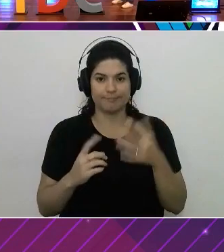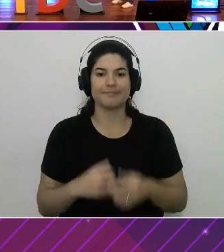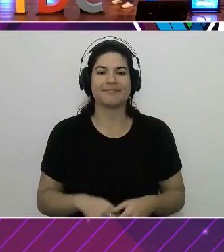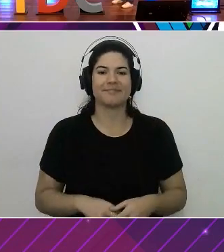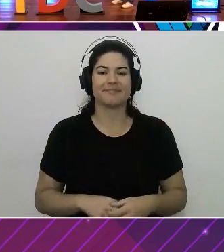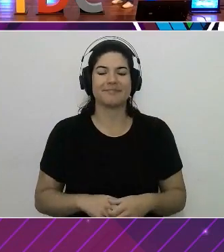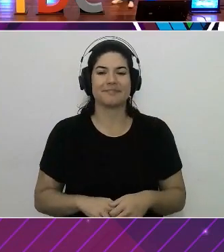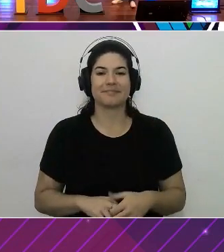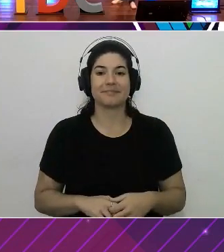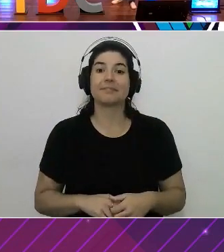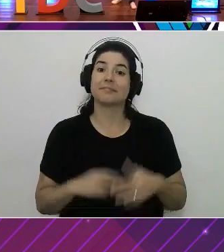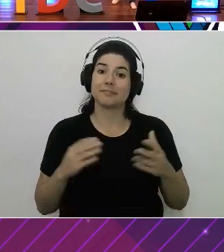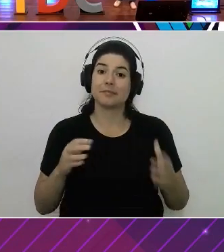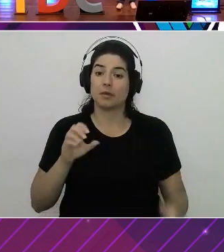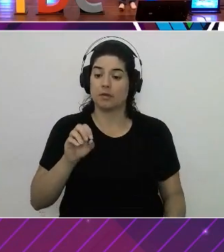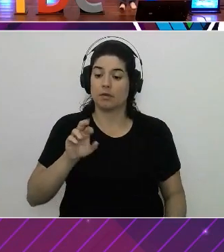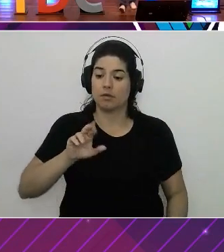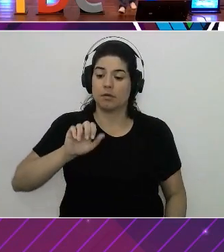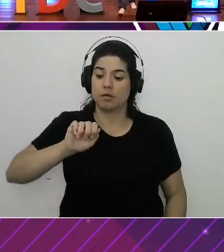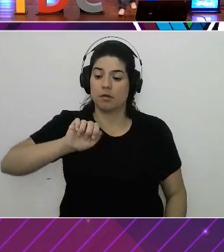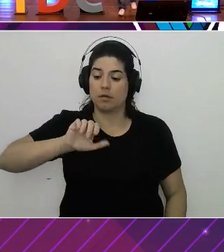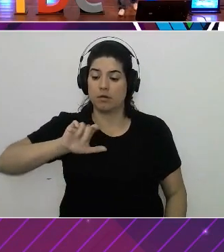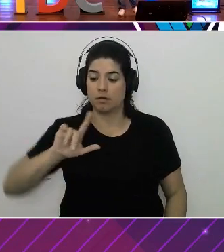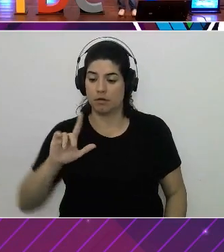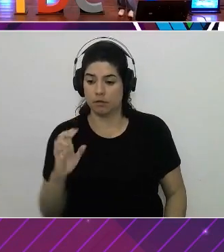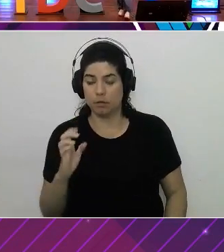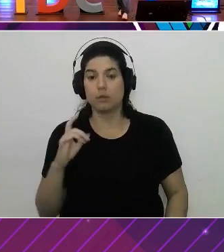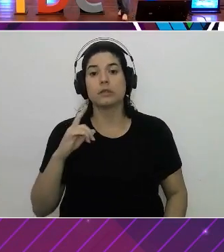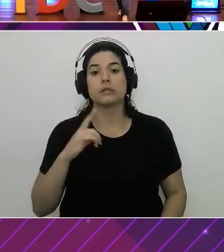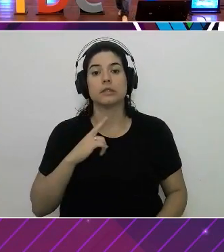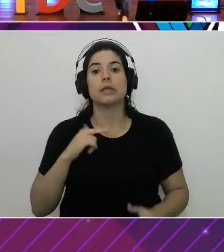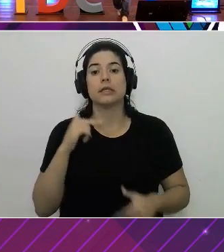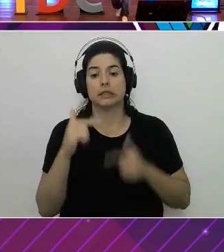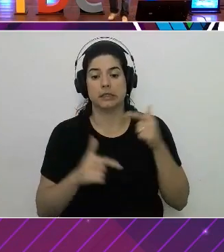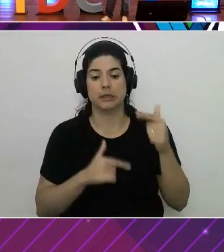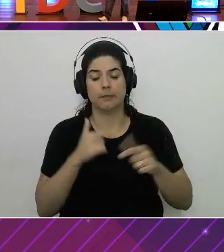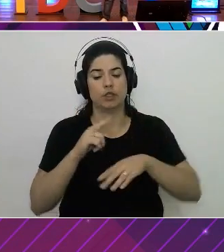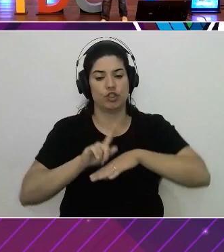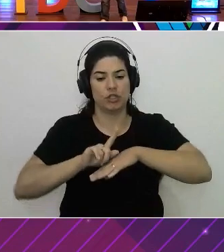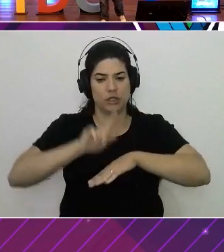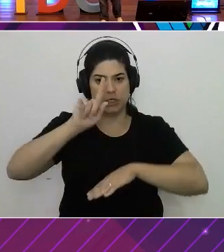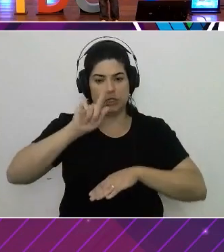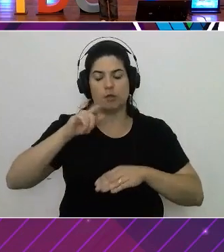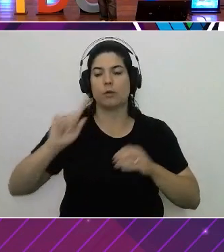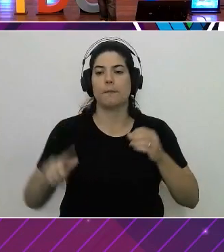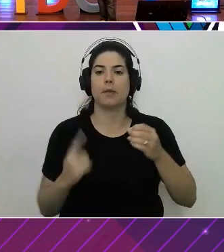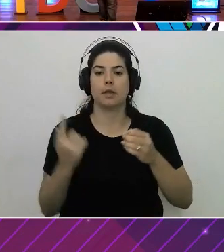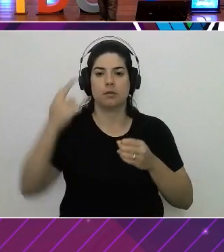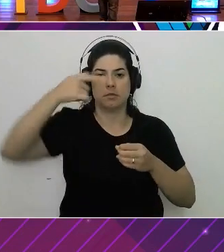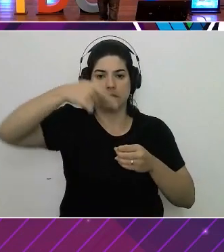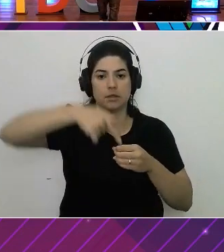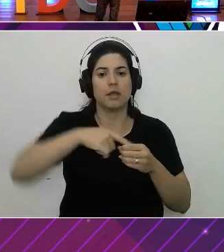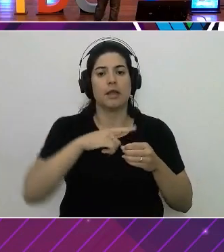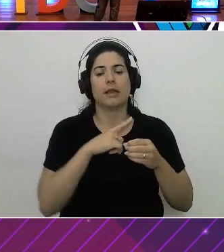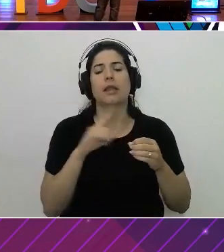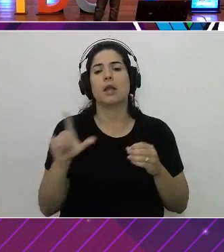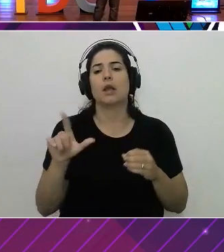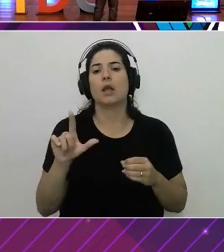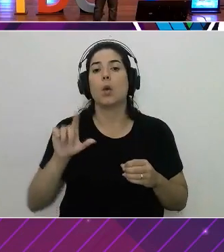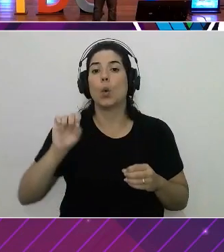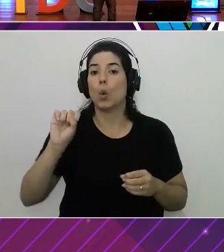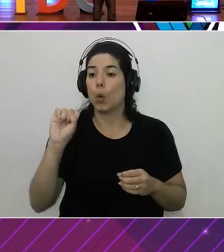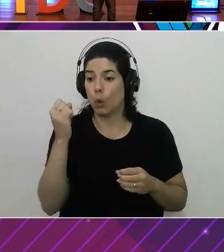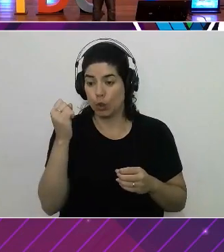dentro da OCI, a gente entrega um serviço gerenciado de MySQL, baseado no MySQL 8, que é a última versão do